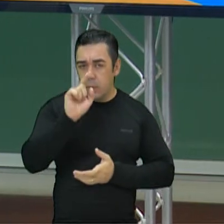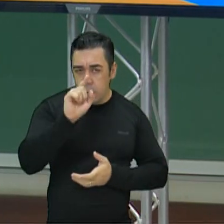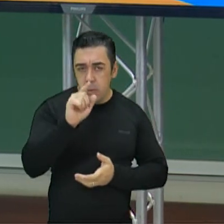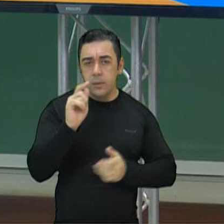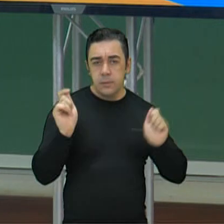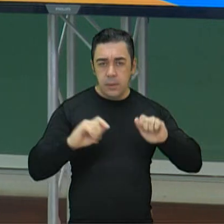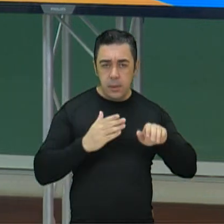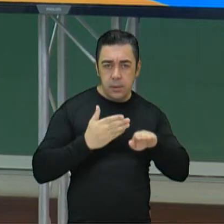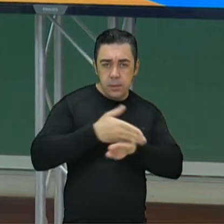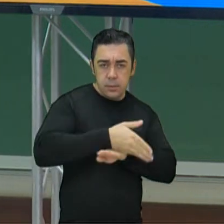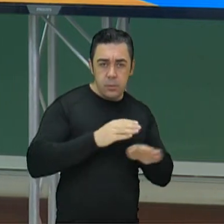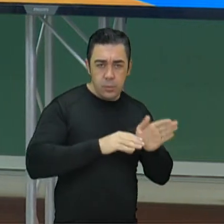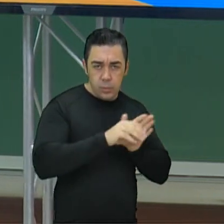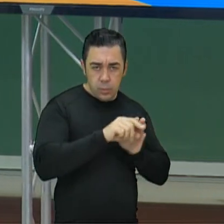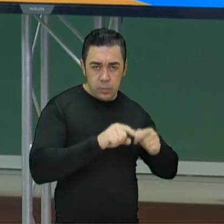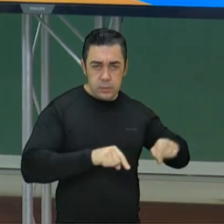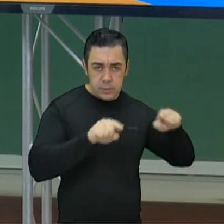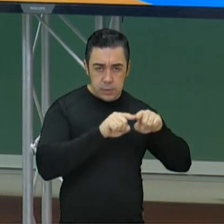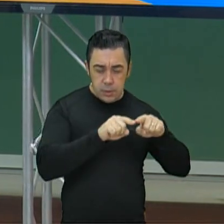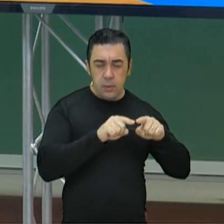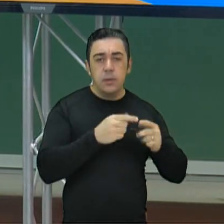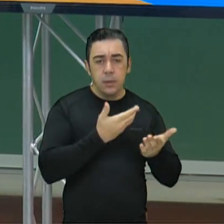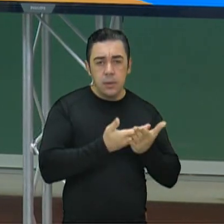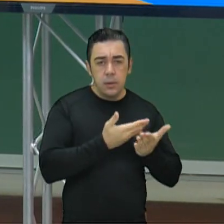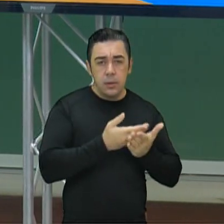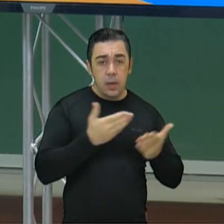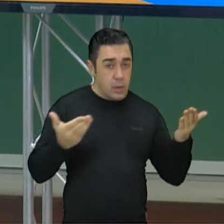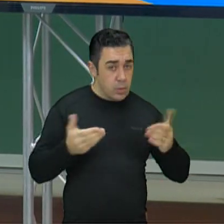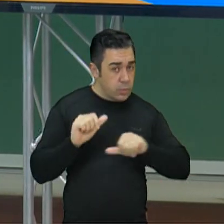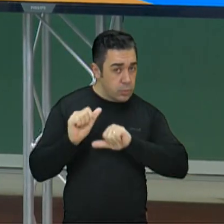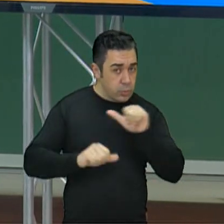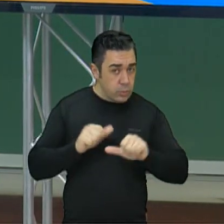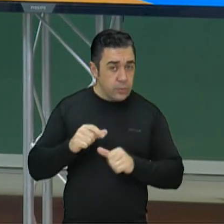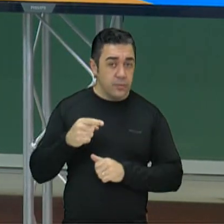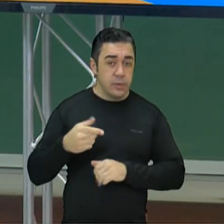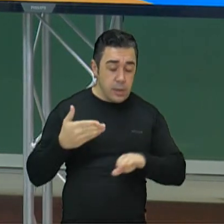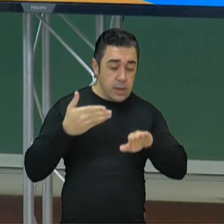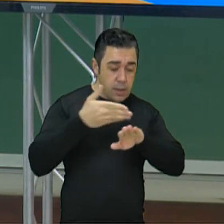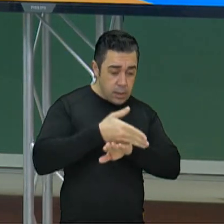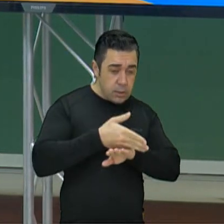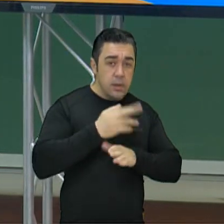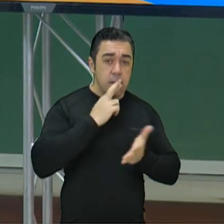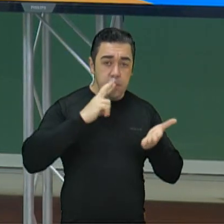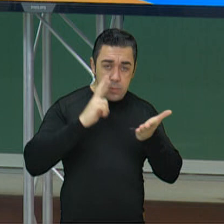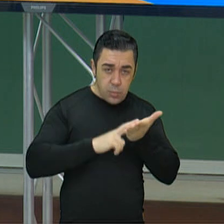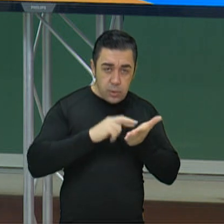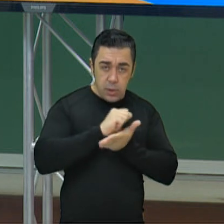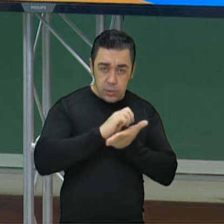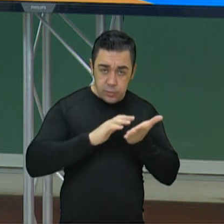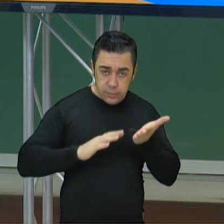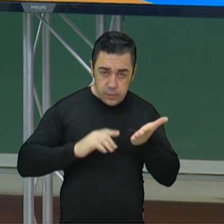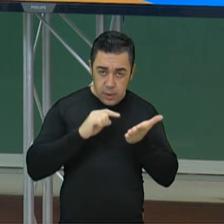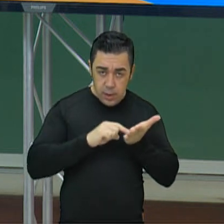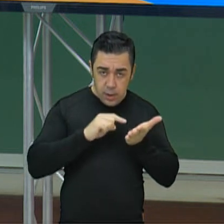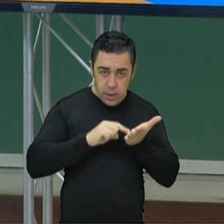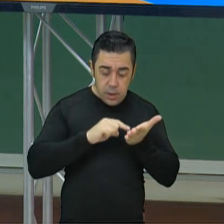fazer da seguinte maneira, mudou agora, né, o esquema, você vai fazer as atividades